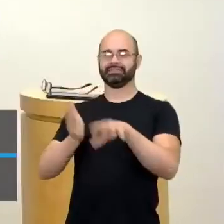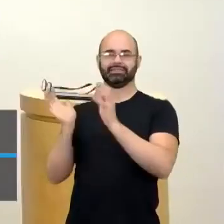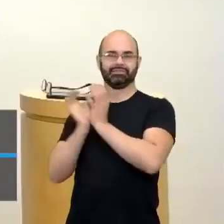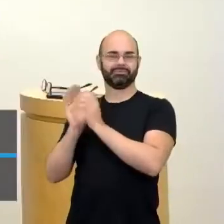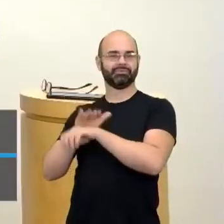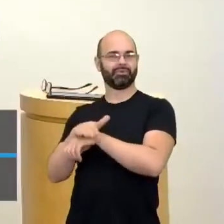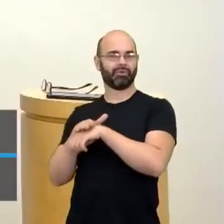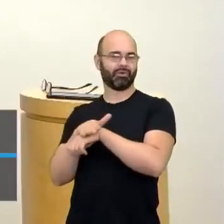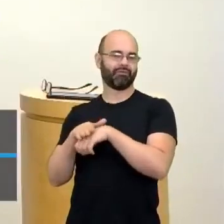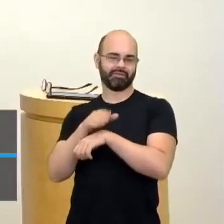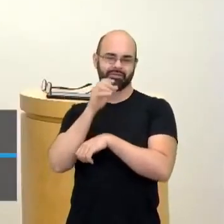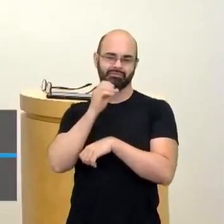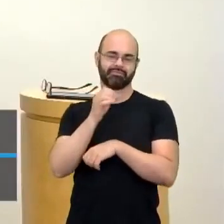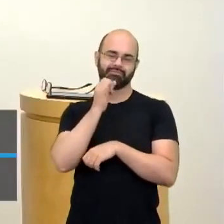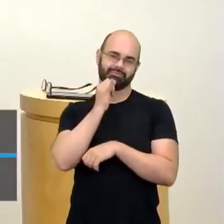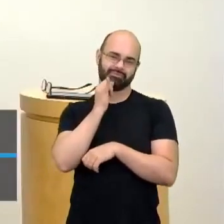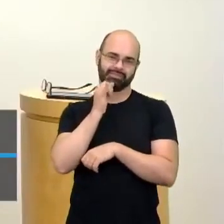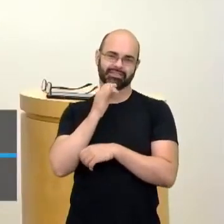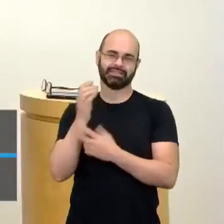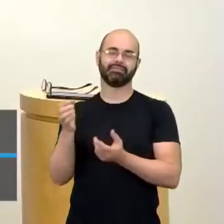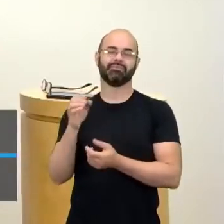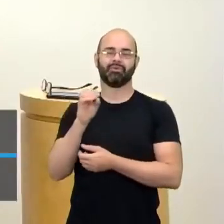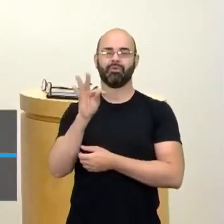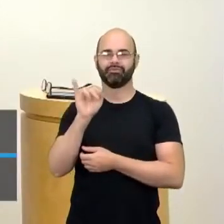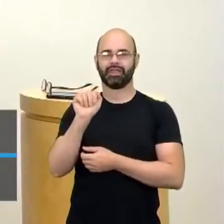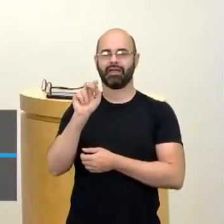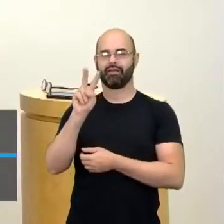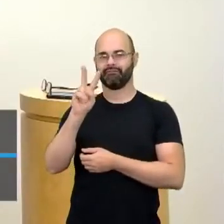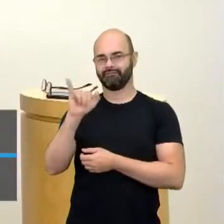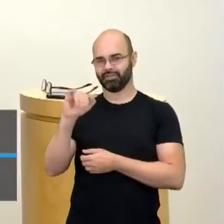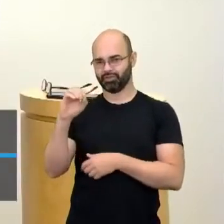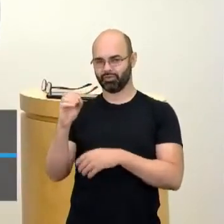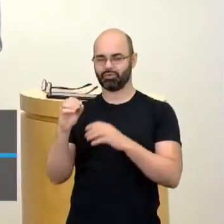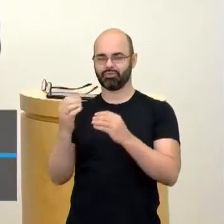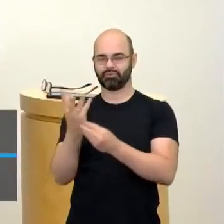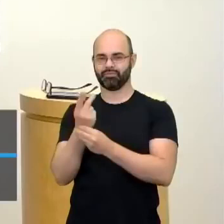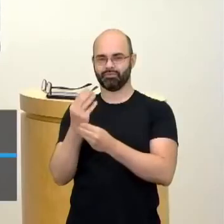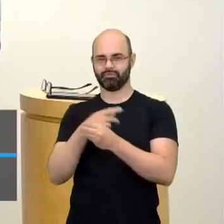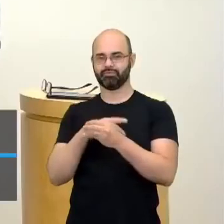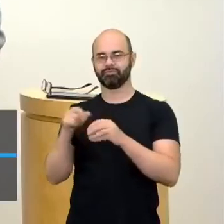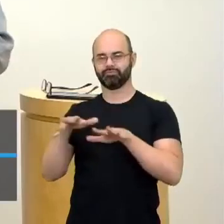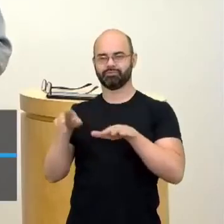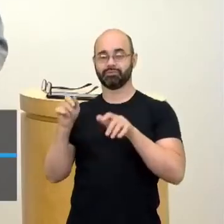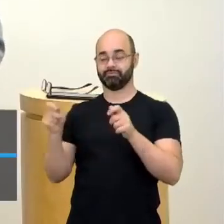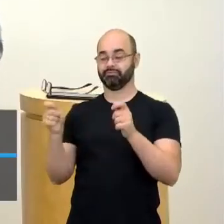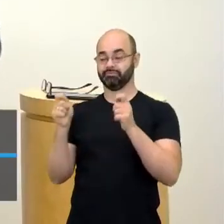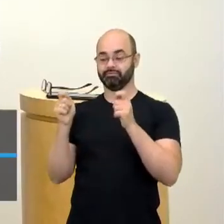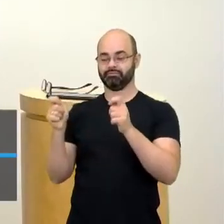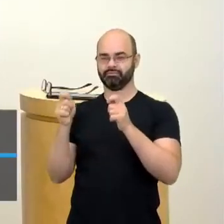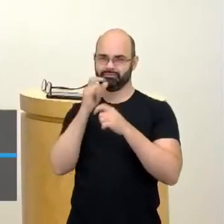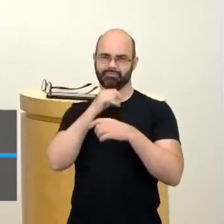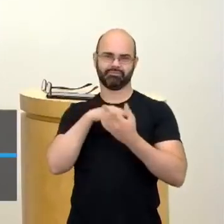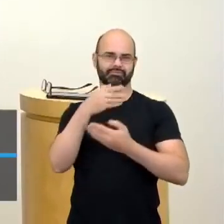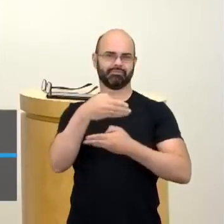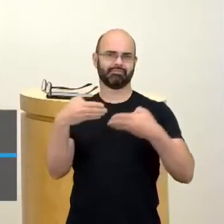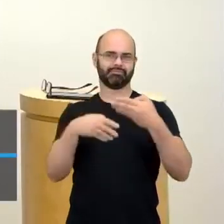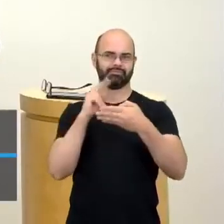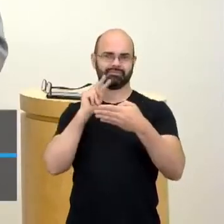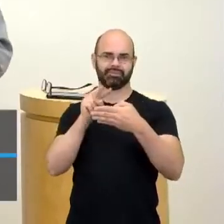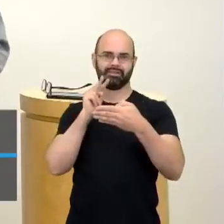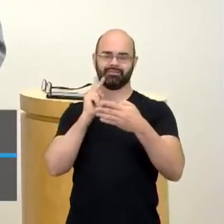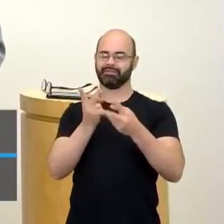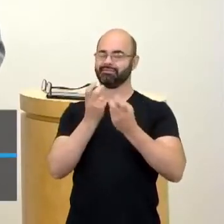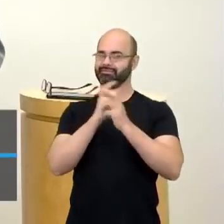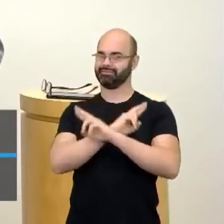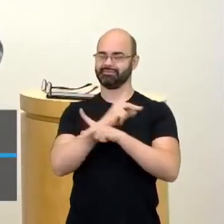pegar uma obra aí do Campo, né, e conseguir dar um movimento de ida e volta para ela no PowerPoint. Aí a